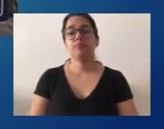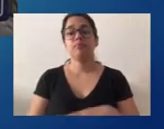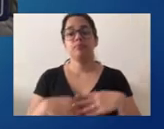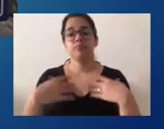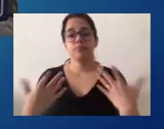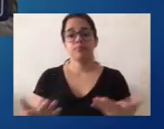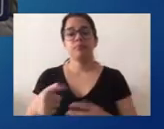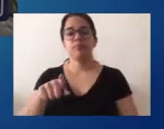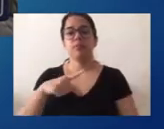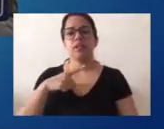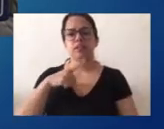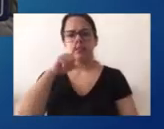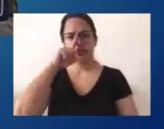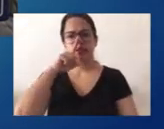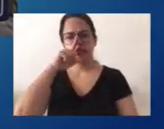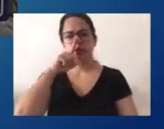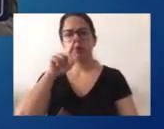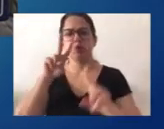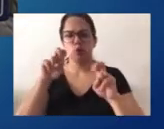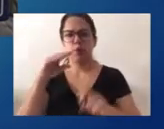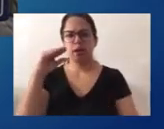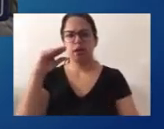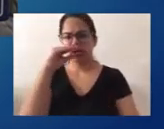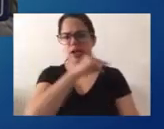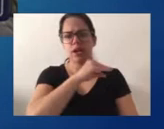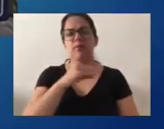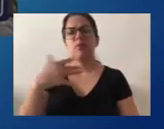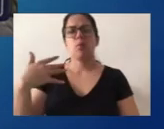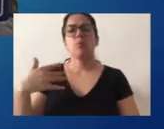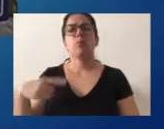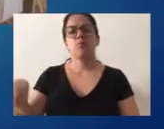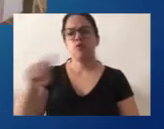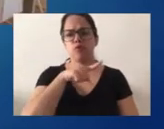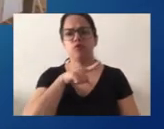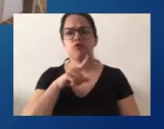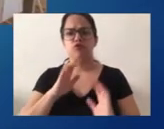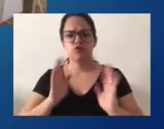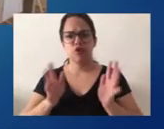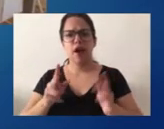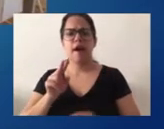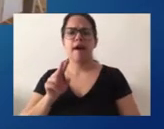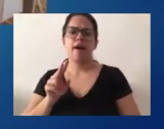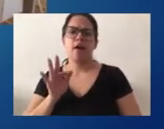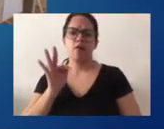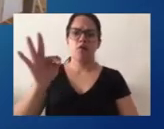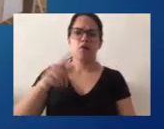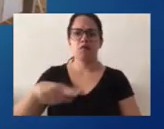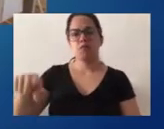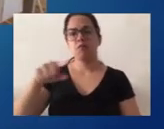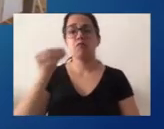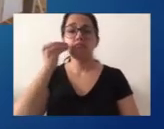Bem, sobre o tema risco físico calor, eu queria chamar a atenção porque porventura alguns de vocês podem vir a